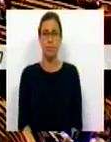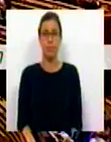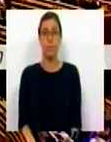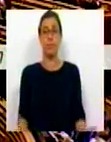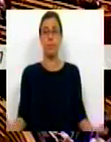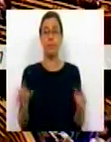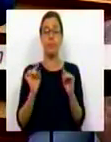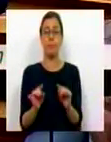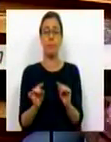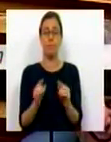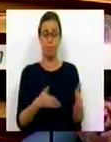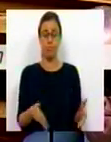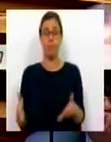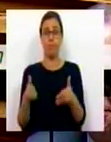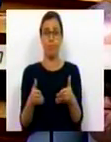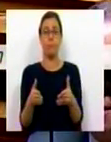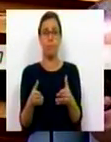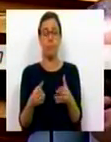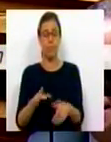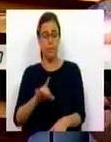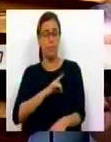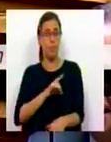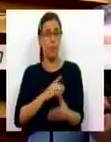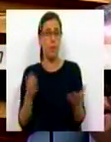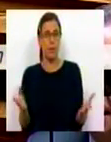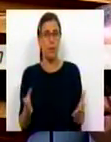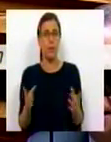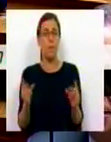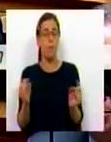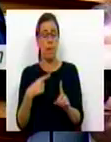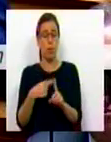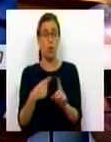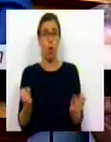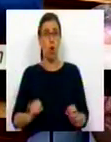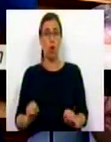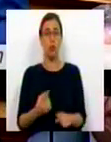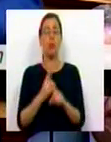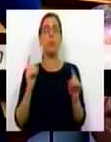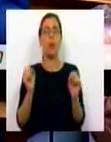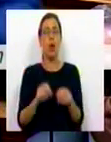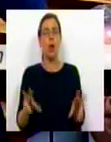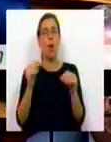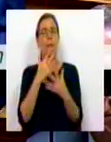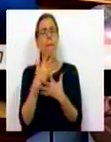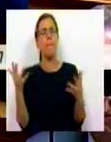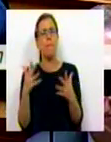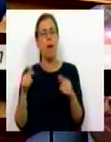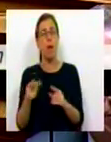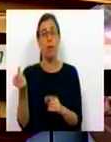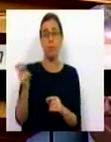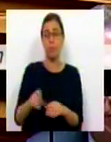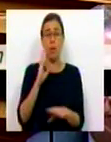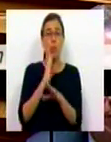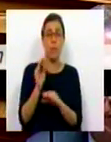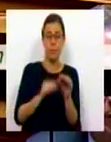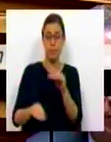E essa estratégia de privatização só não teve sucesso porque uma nova maioria parlamentar emergiu nas